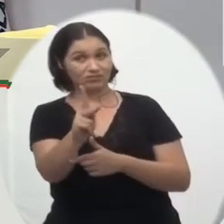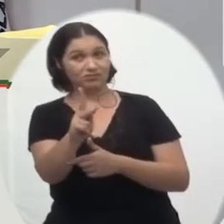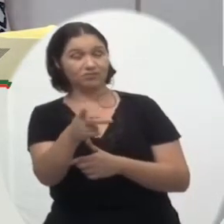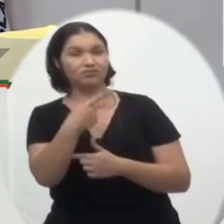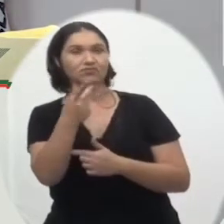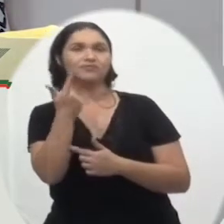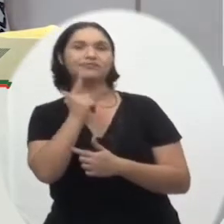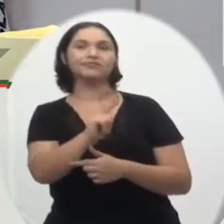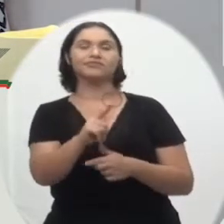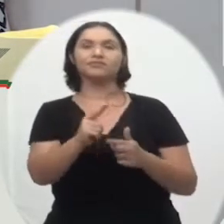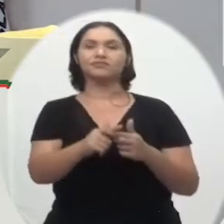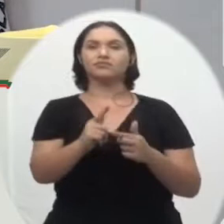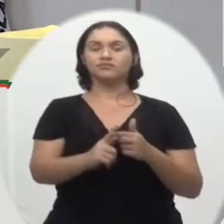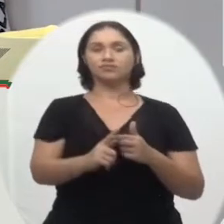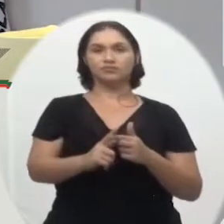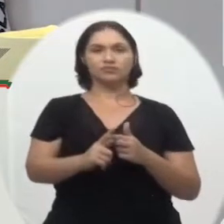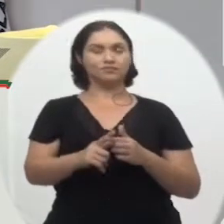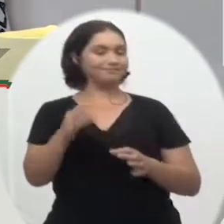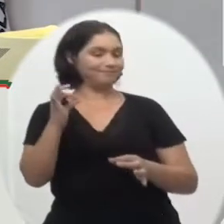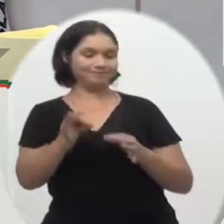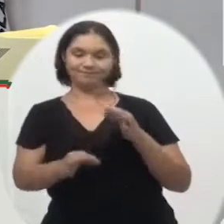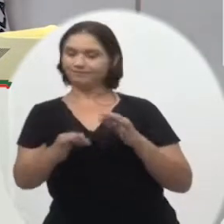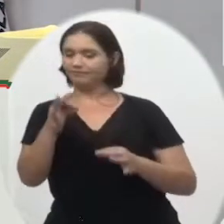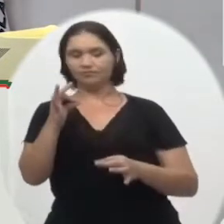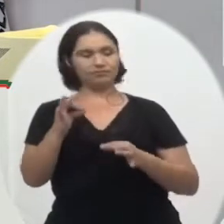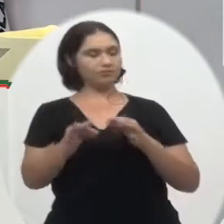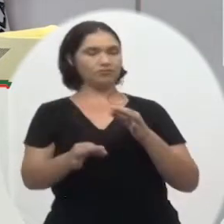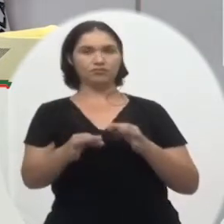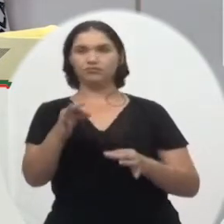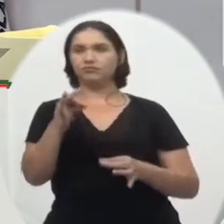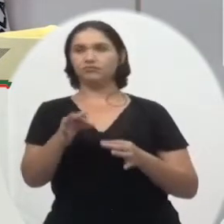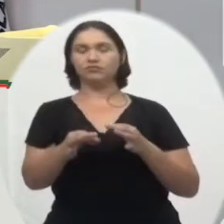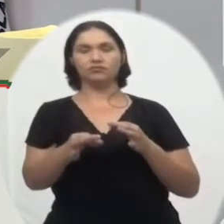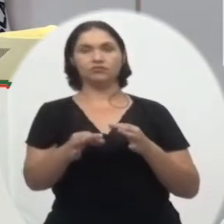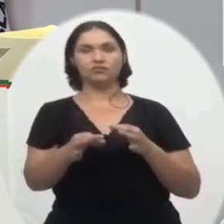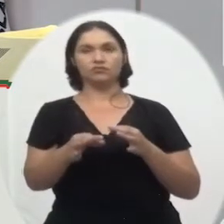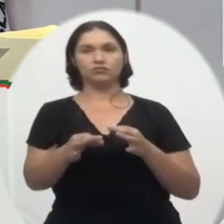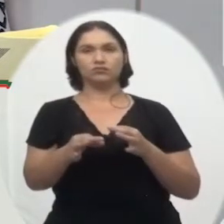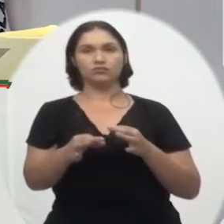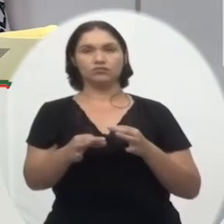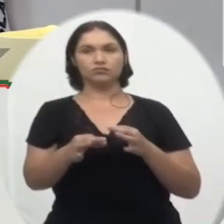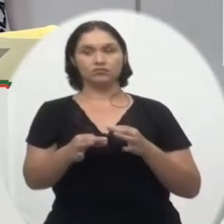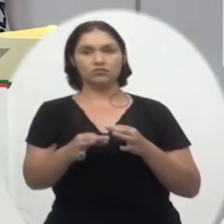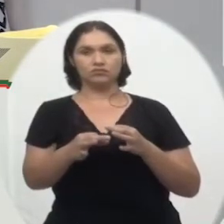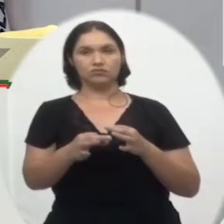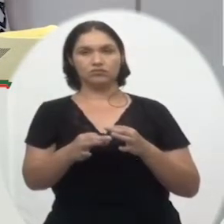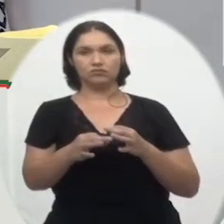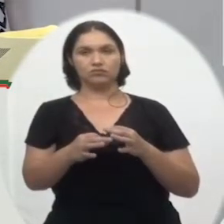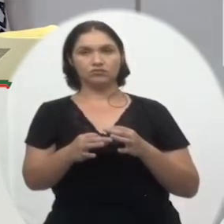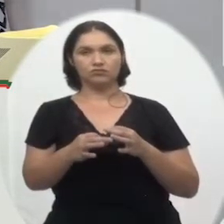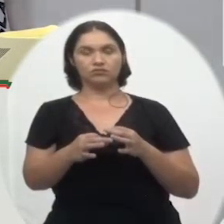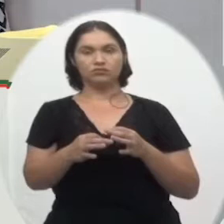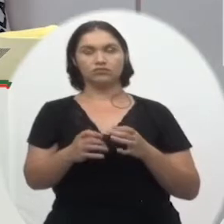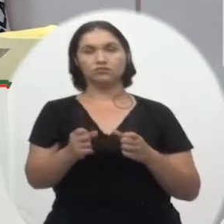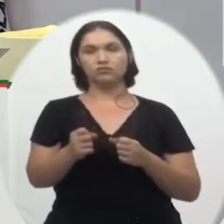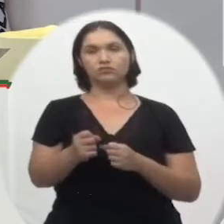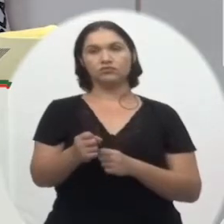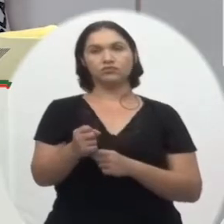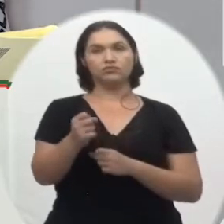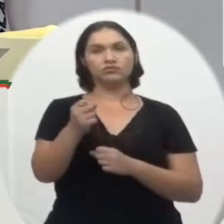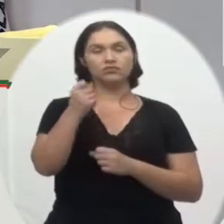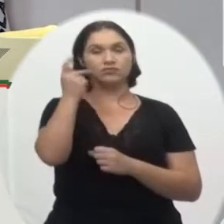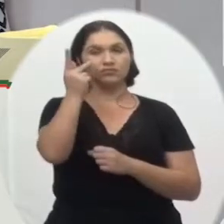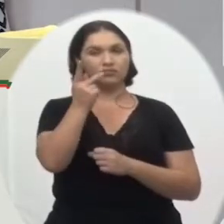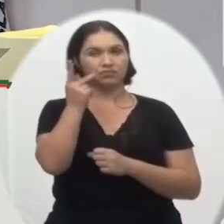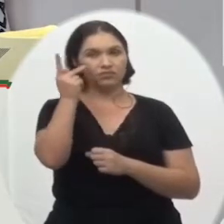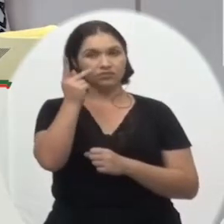Não é justo, gente, que questões políticas tenham seu desfecho no âmbito do